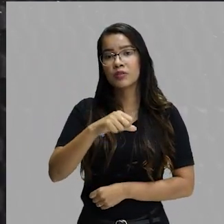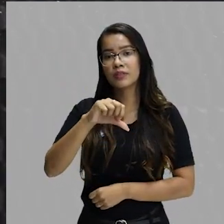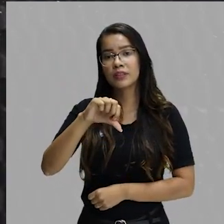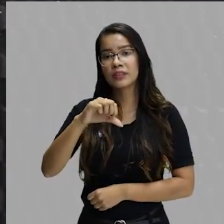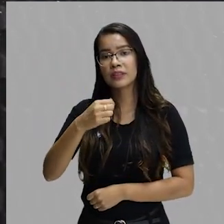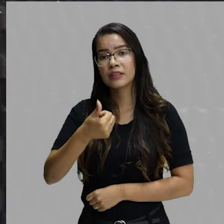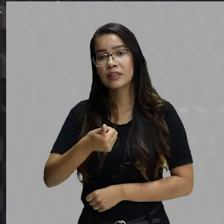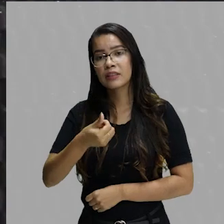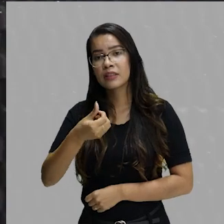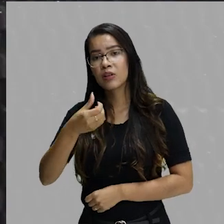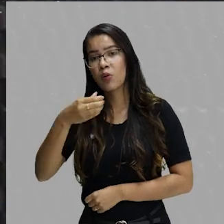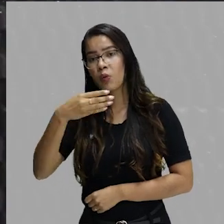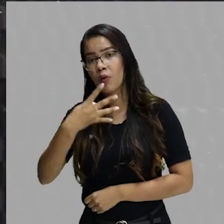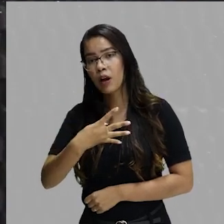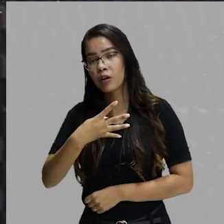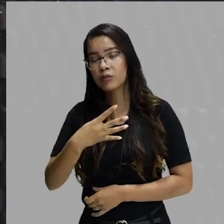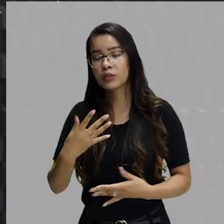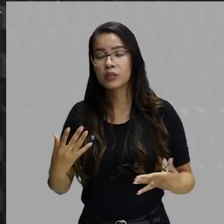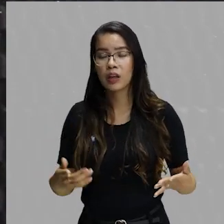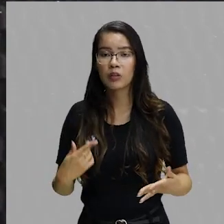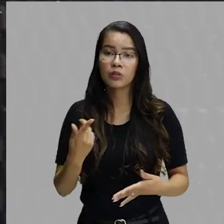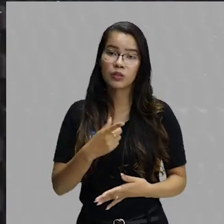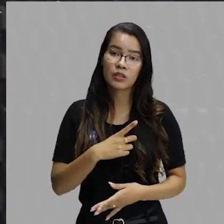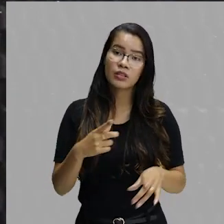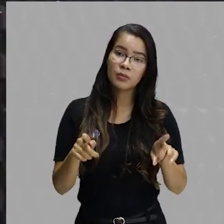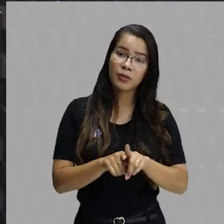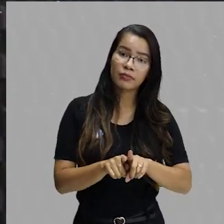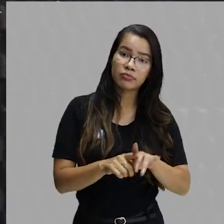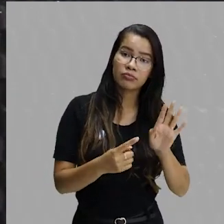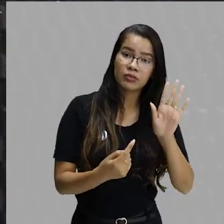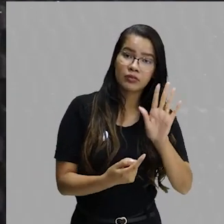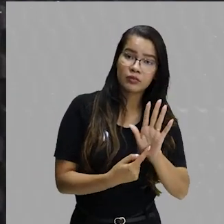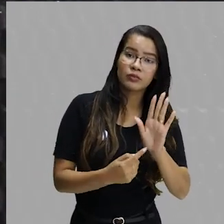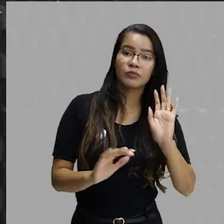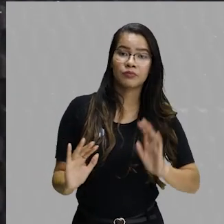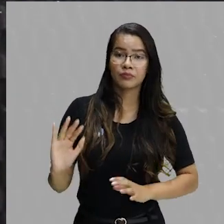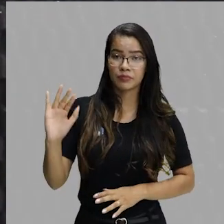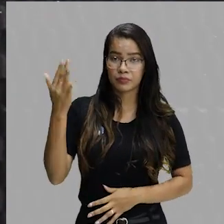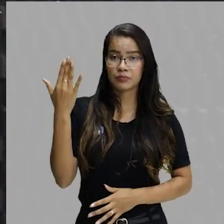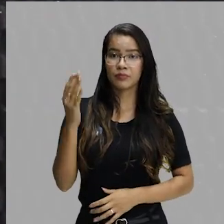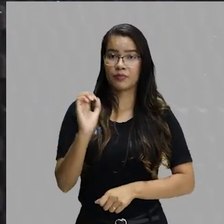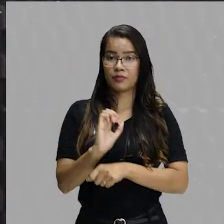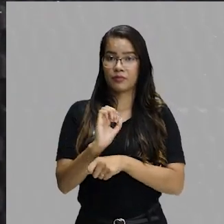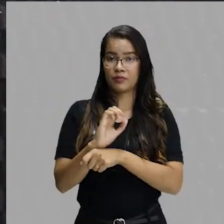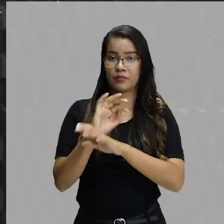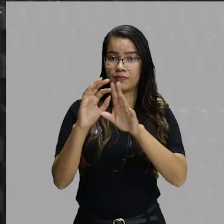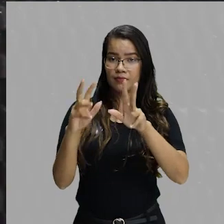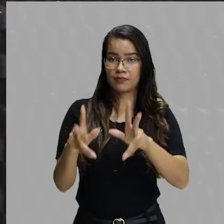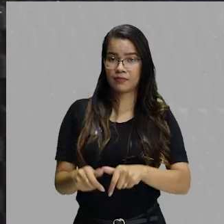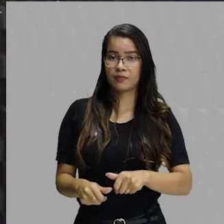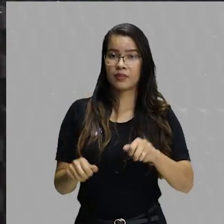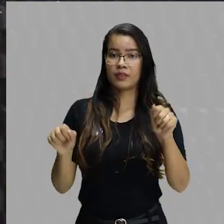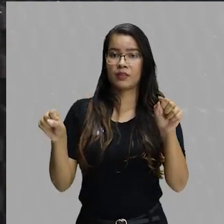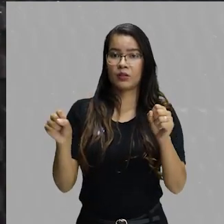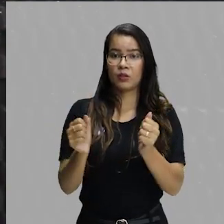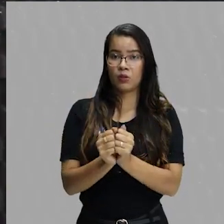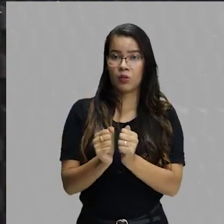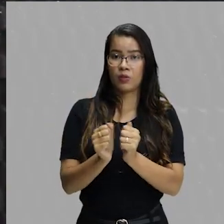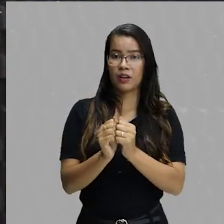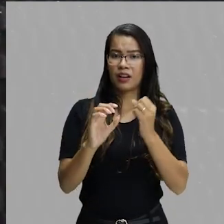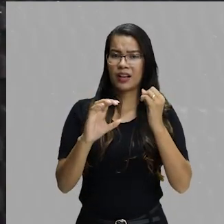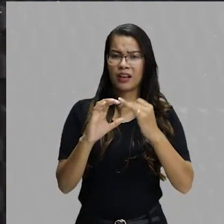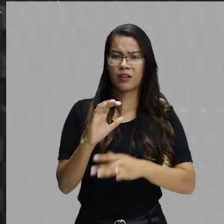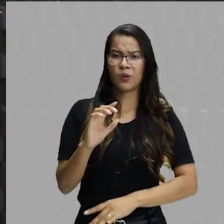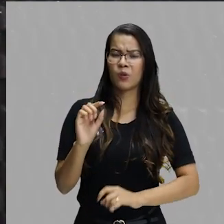em Portugal, nós estamos diante também de um fenômeno de um Estado totalitário com características o quê?